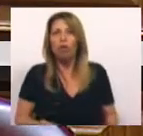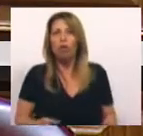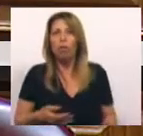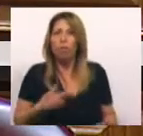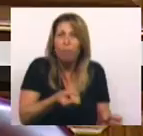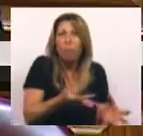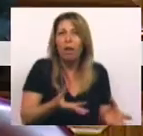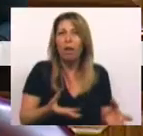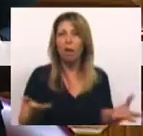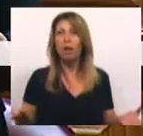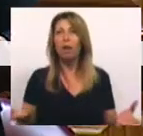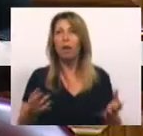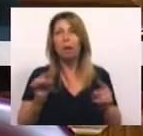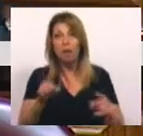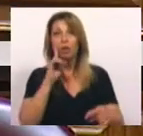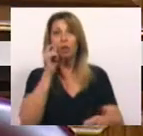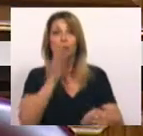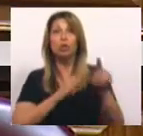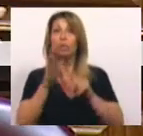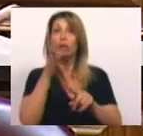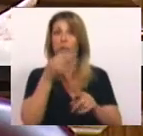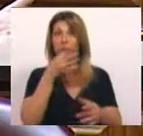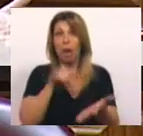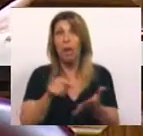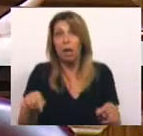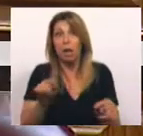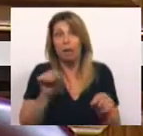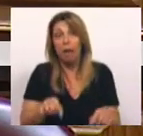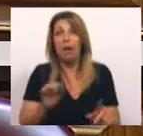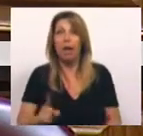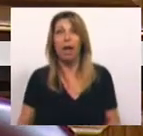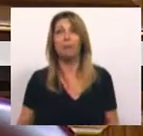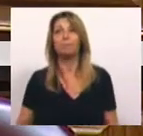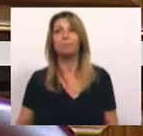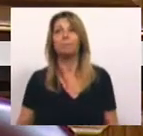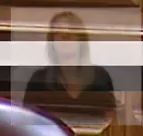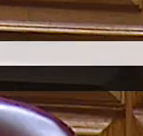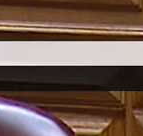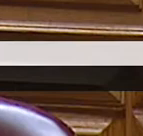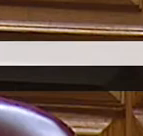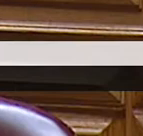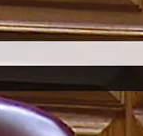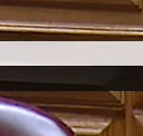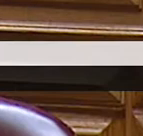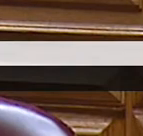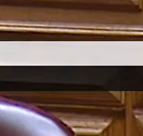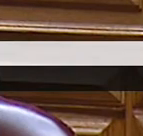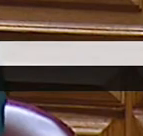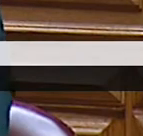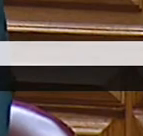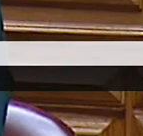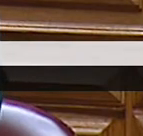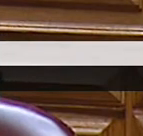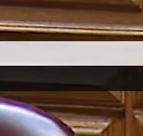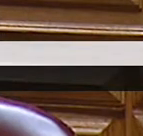porque é disso verdadeiramente também que aqui estamos a falar. Por outro lado, e mesmo para terminar, os Verdes consideram